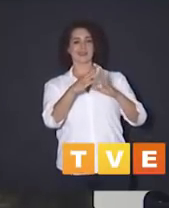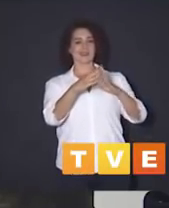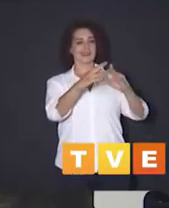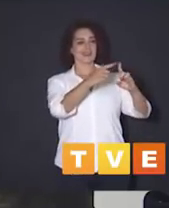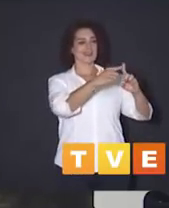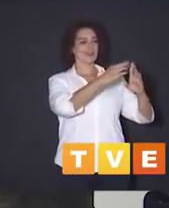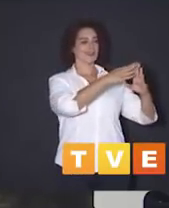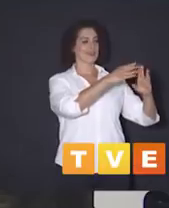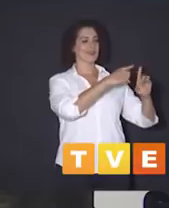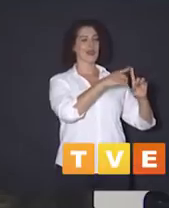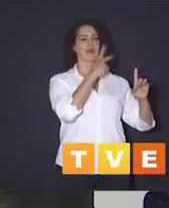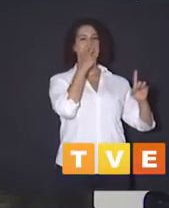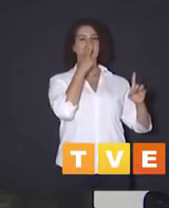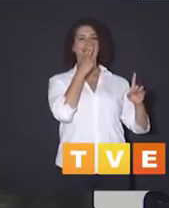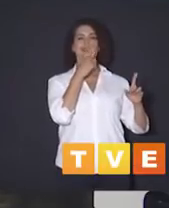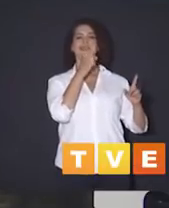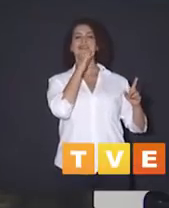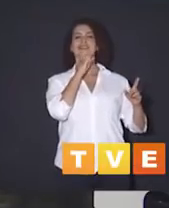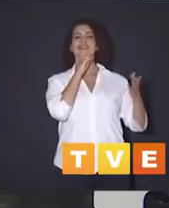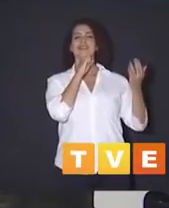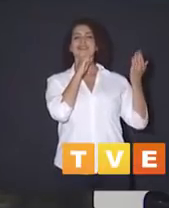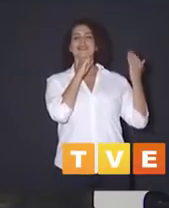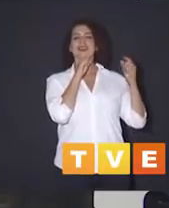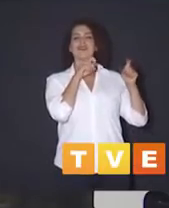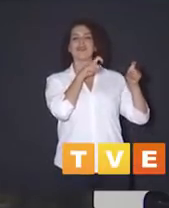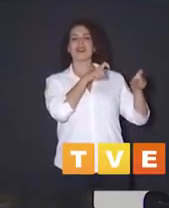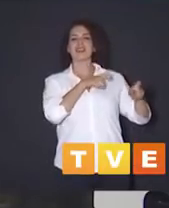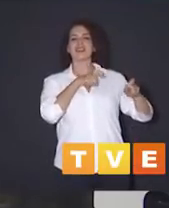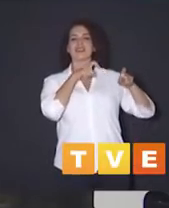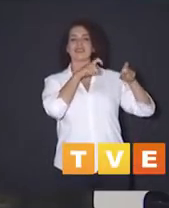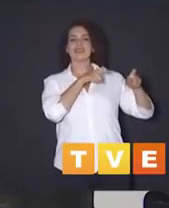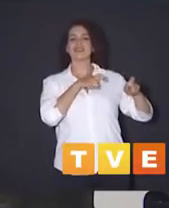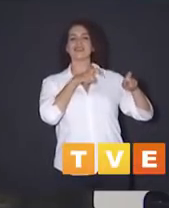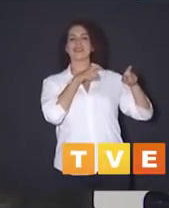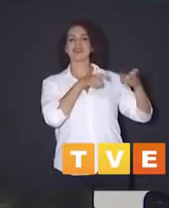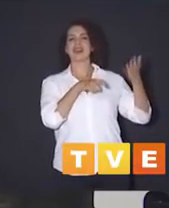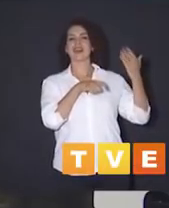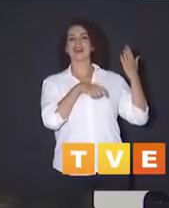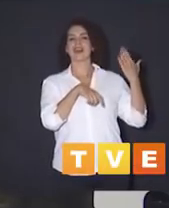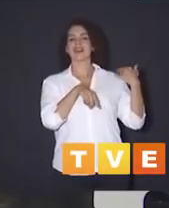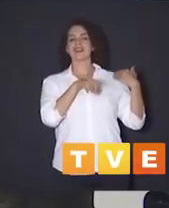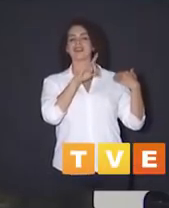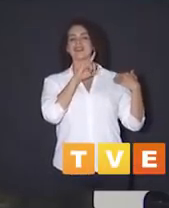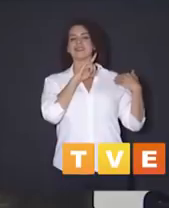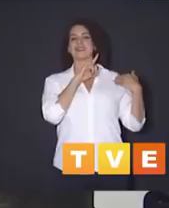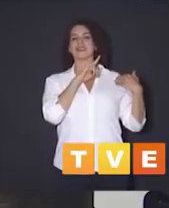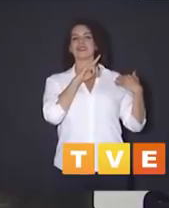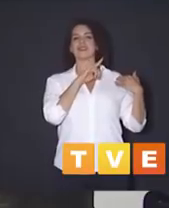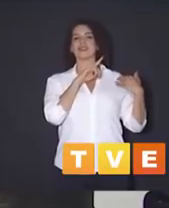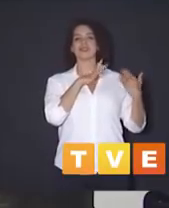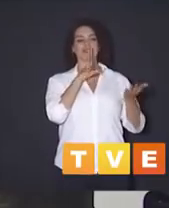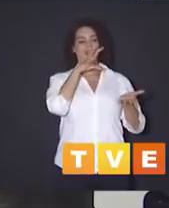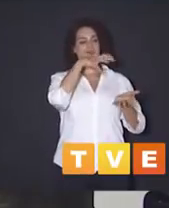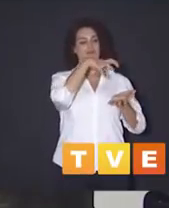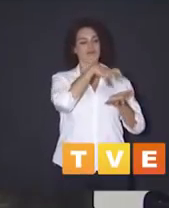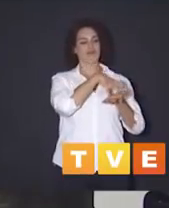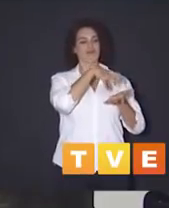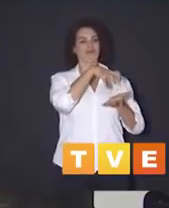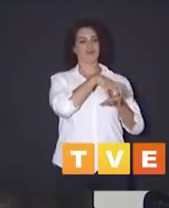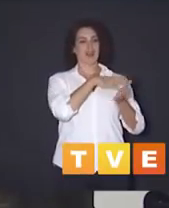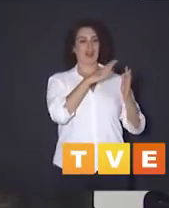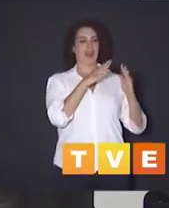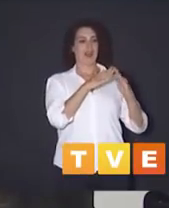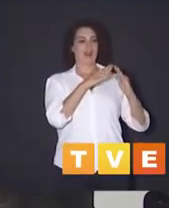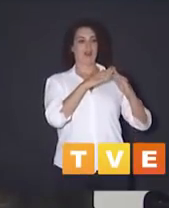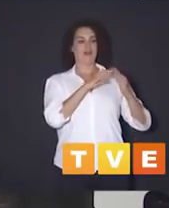é quando não existiam as capitanias e concede né casa senhorial